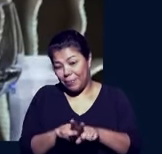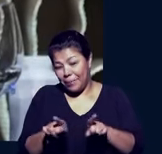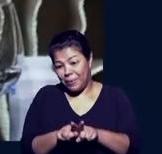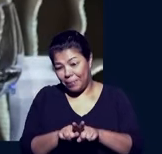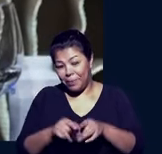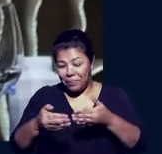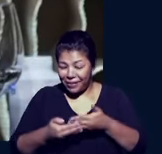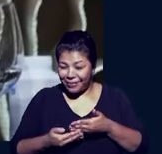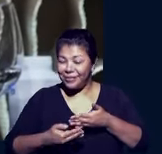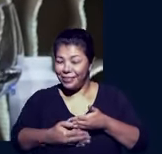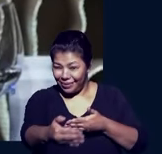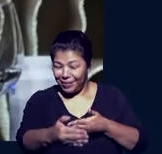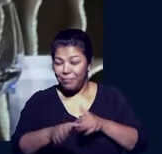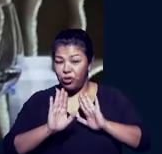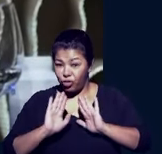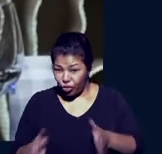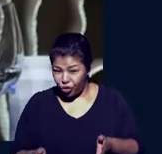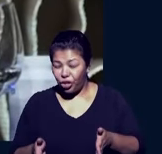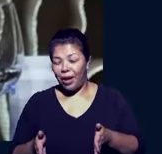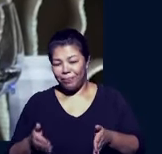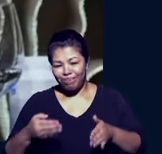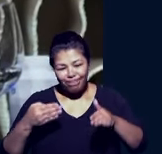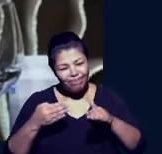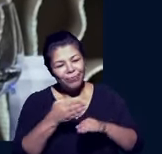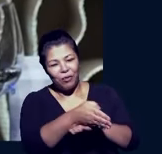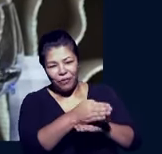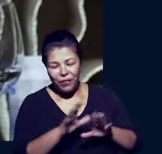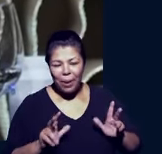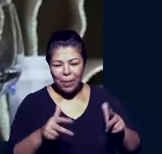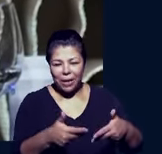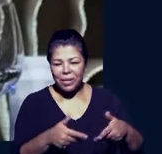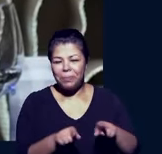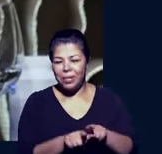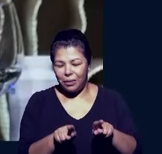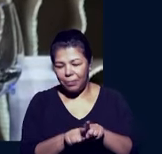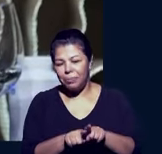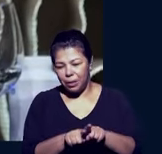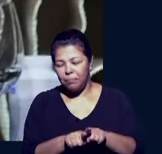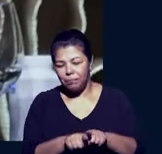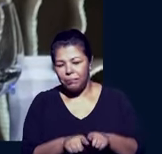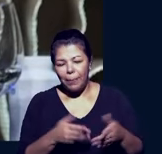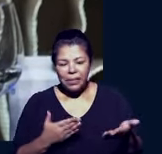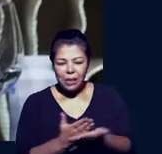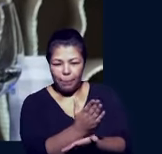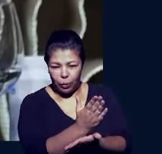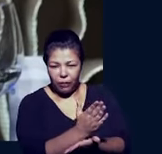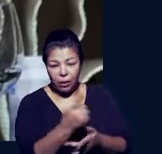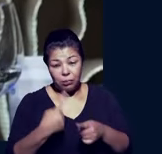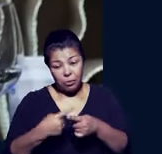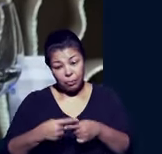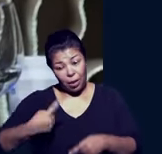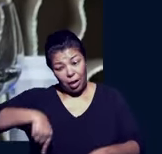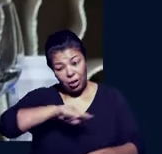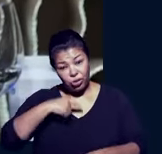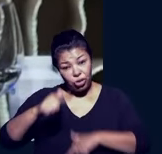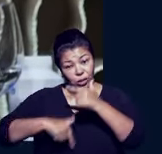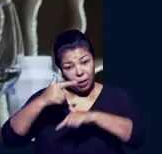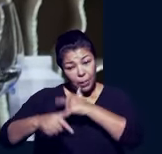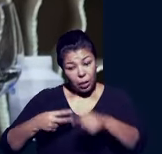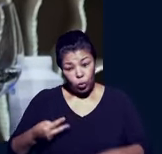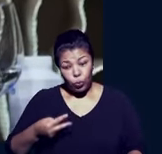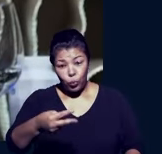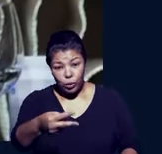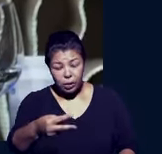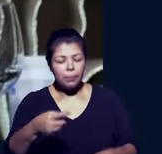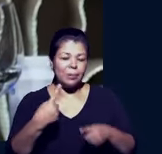esta semana vá para o plenário do Senado nós trabalhemos com duas semanas no senado a câmara já demonstrou porque